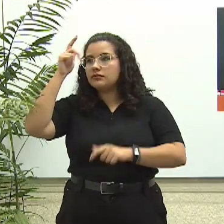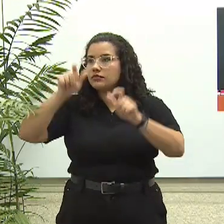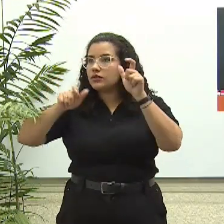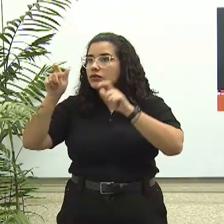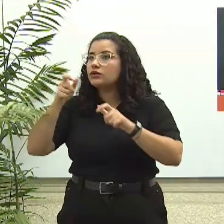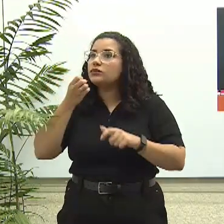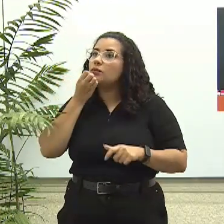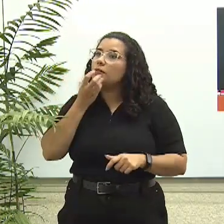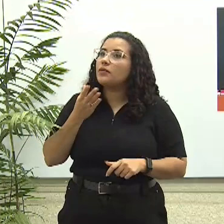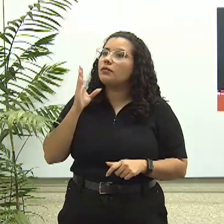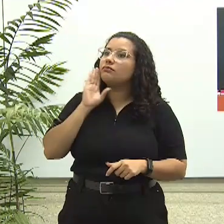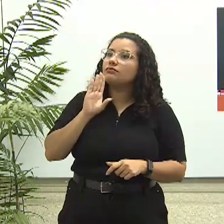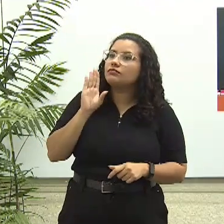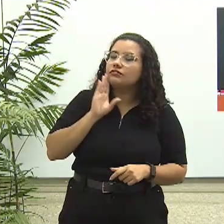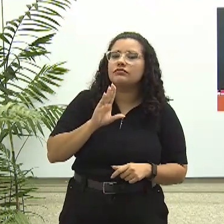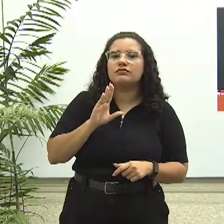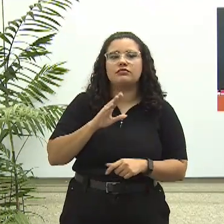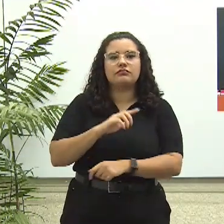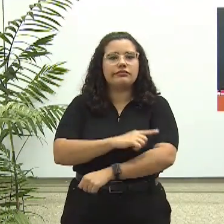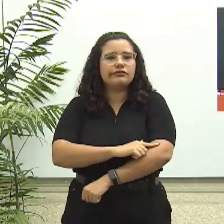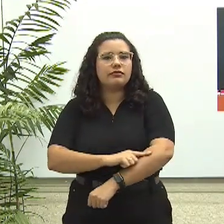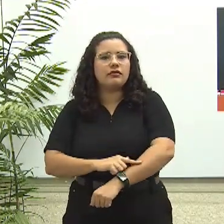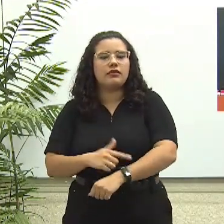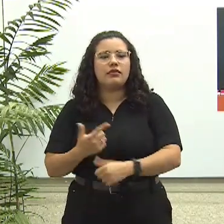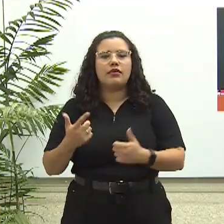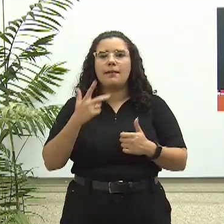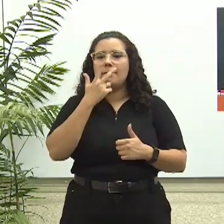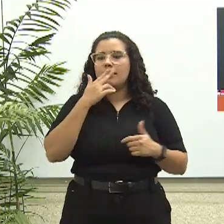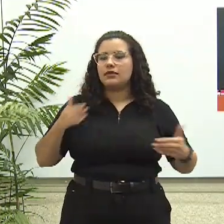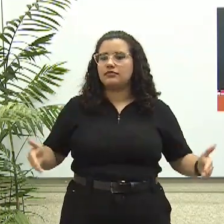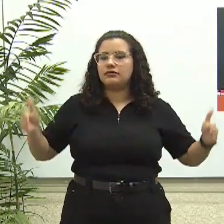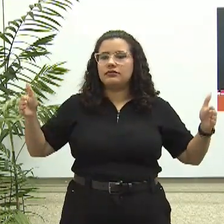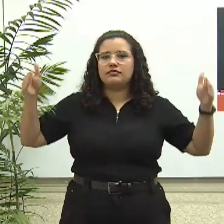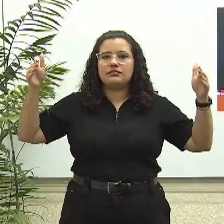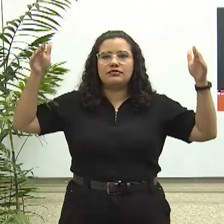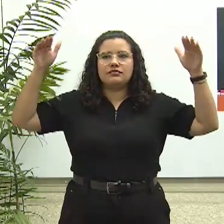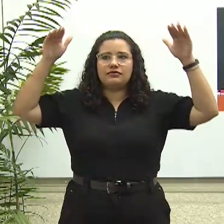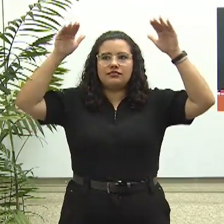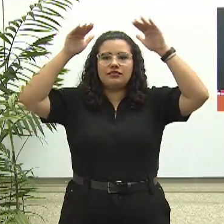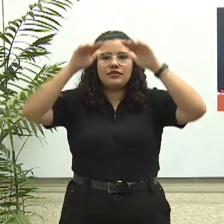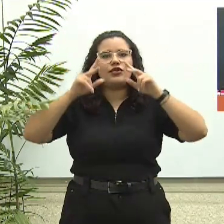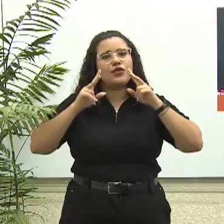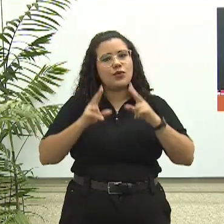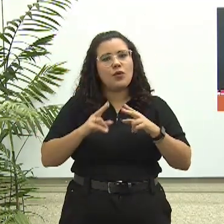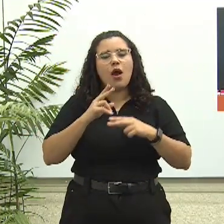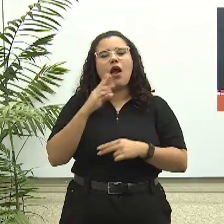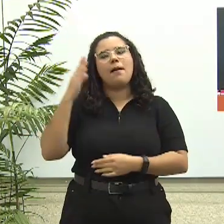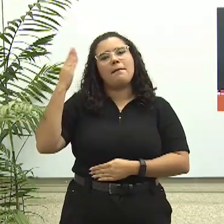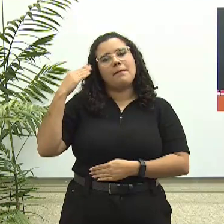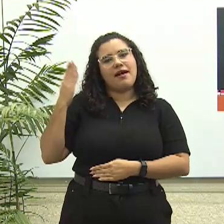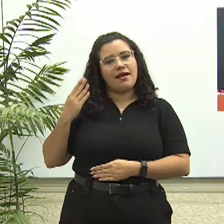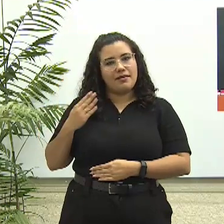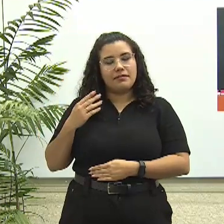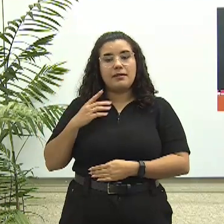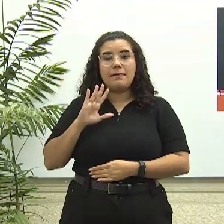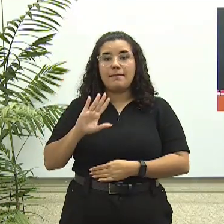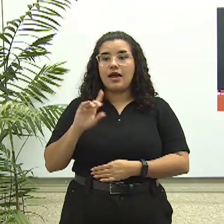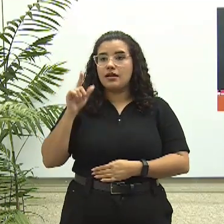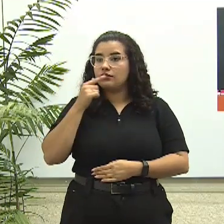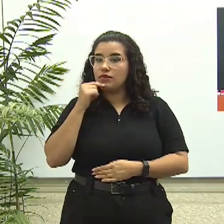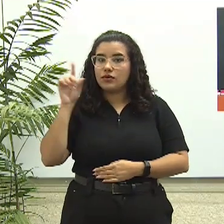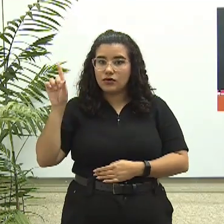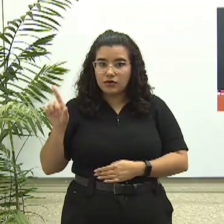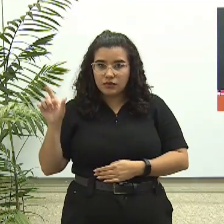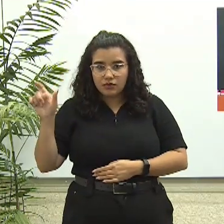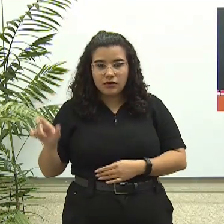é um pouco a Barbie o ziz que fez essa coluna porque é a Barbie de 4 m de altura só que o o diretor ele fala eu fiz